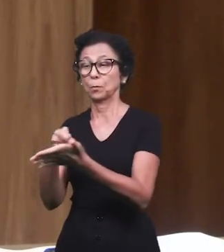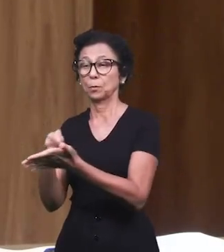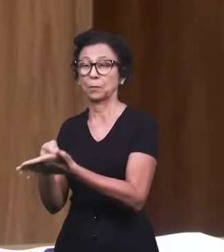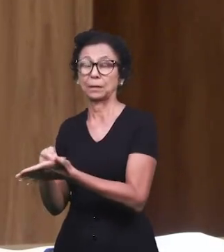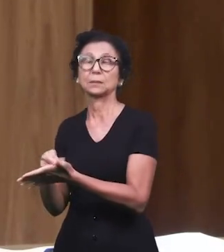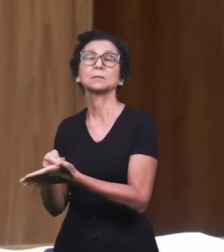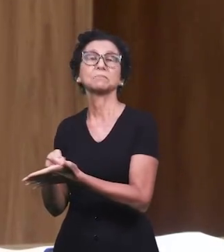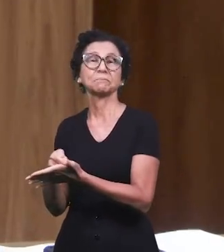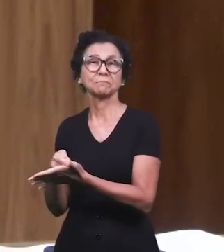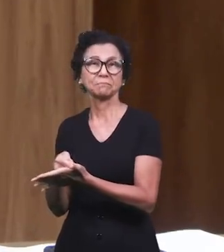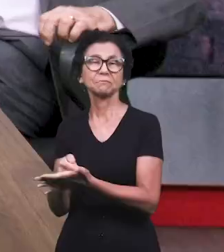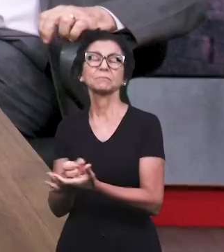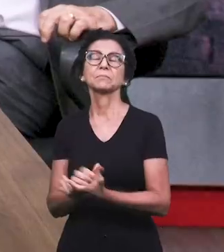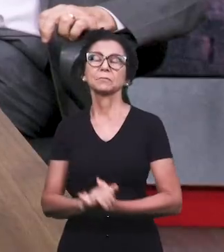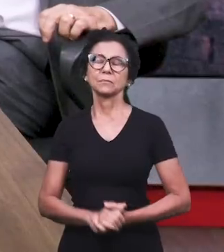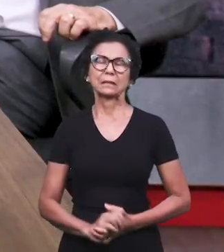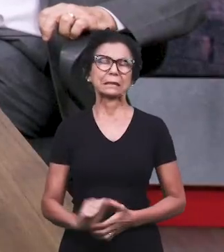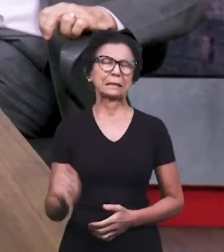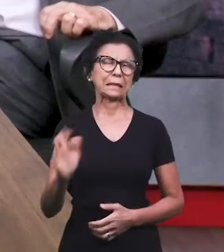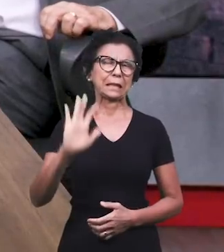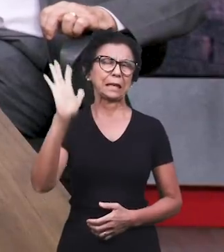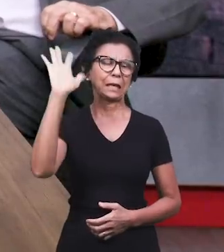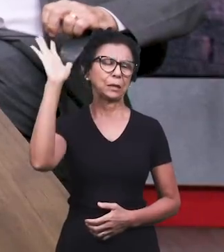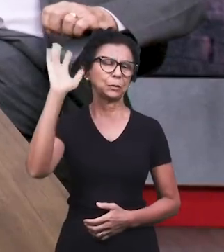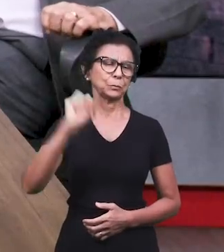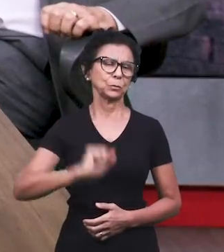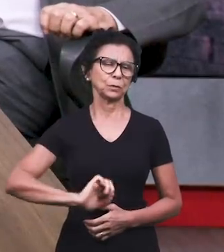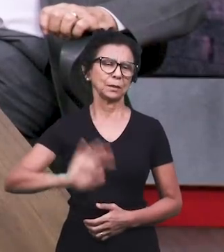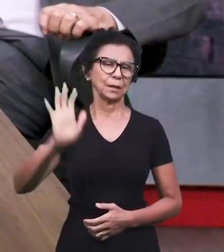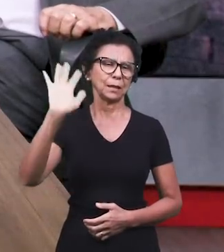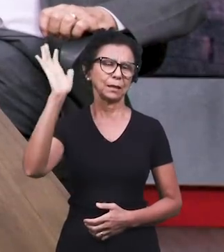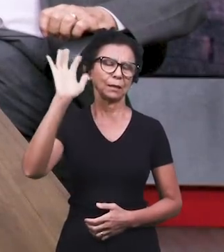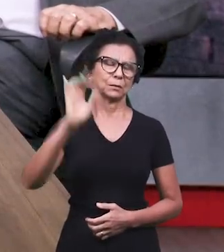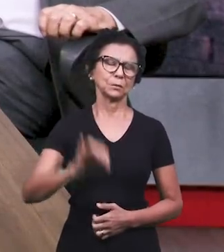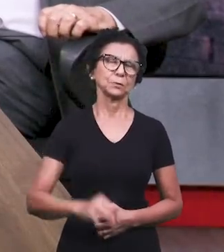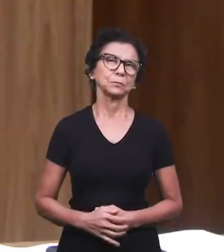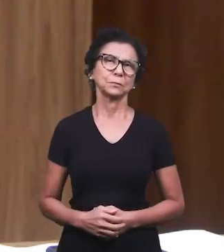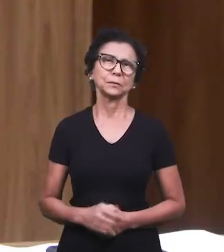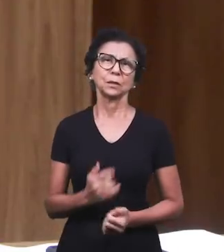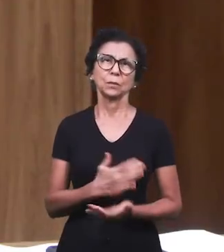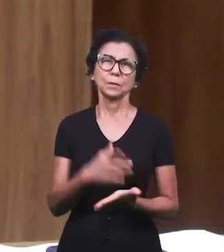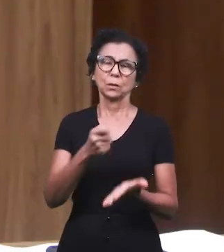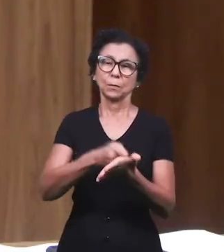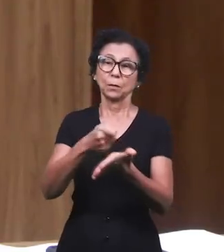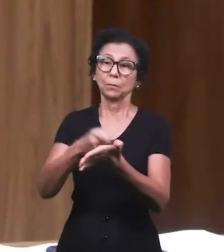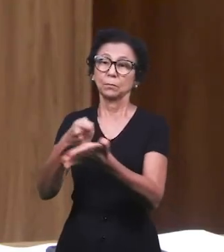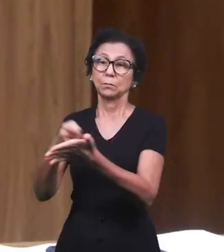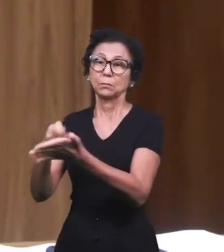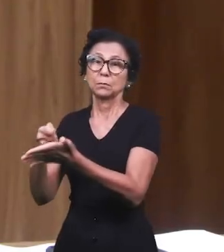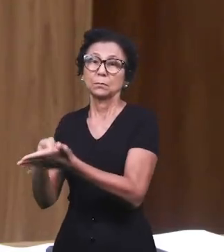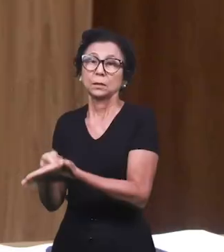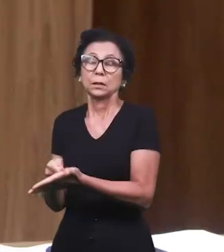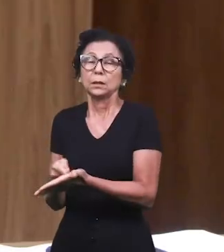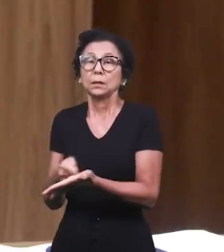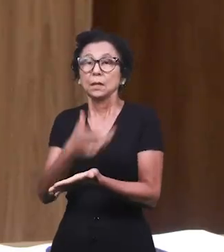o Império era muito caro de se manter. É caro, o Império caro demais, porque aí começa a cobrar demais, aí chega a hora que ninguém aguenta pagar, né?